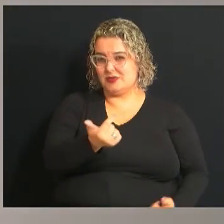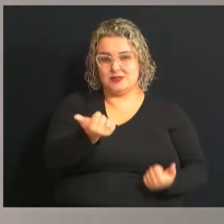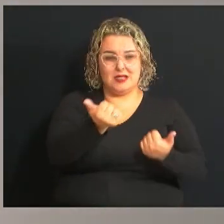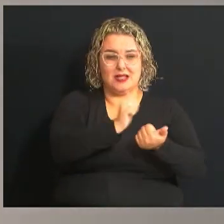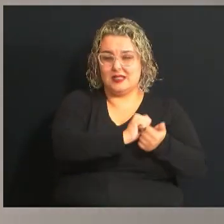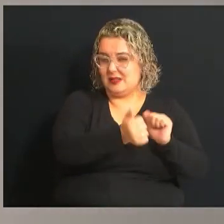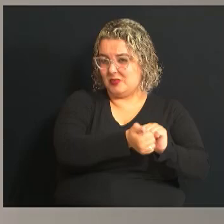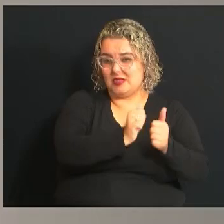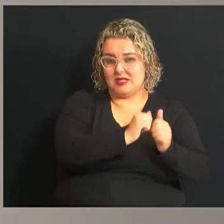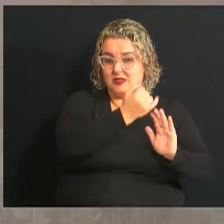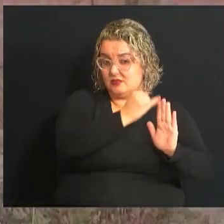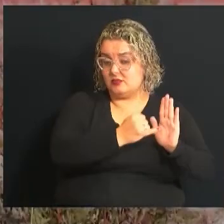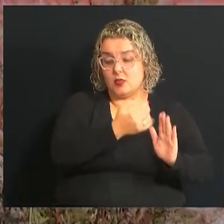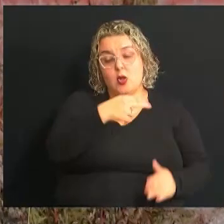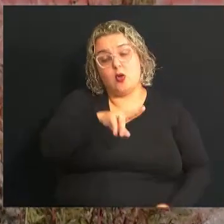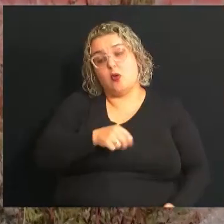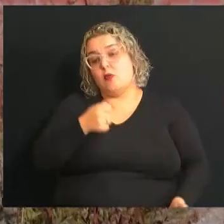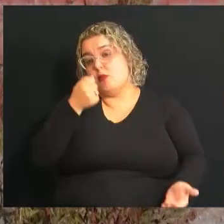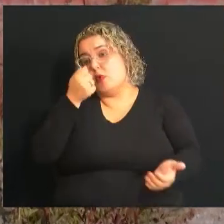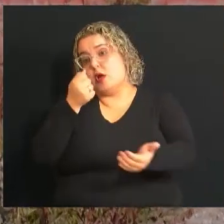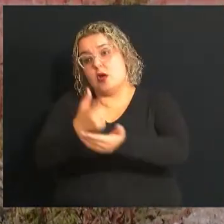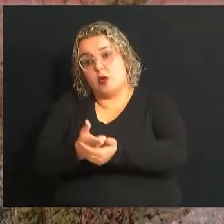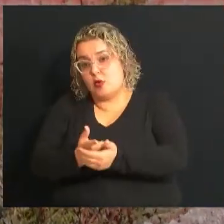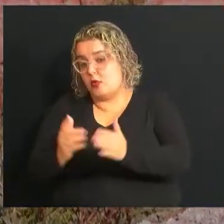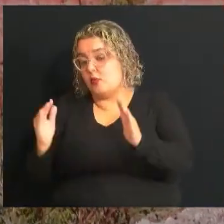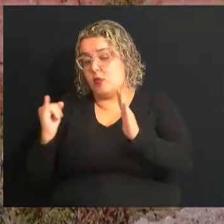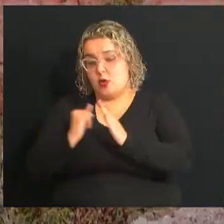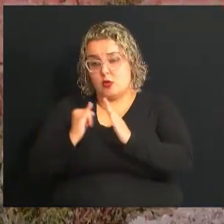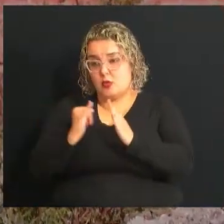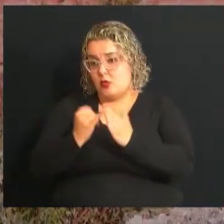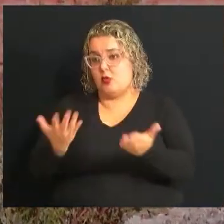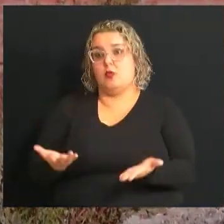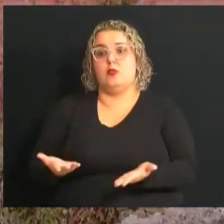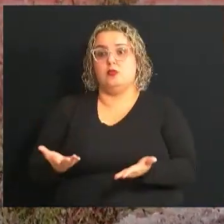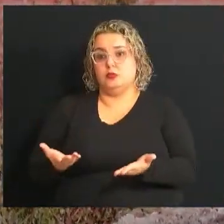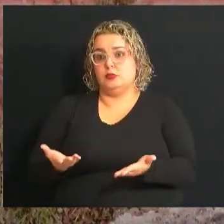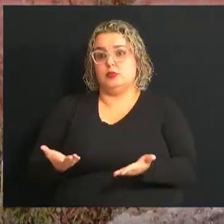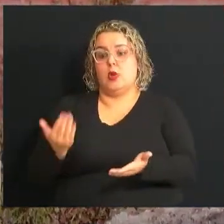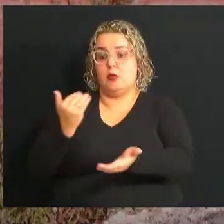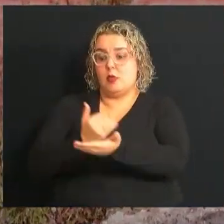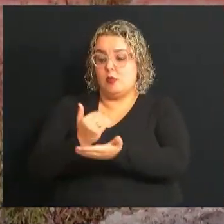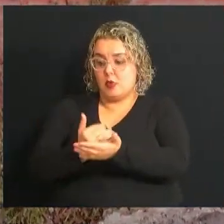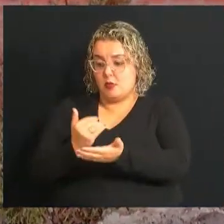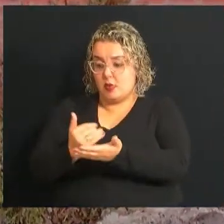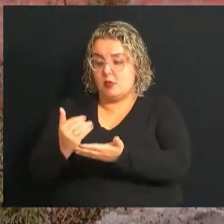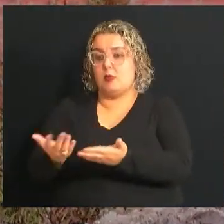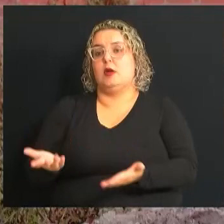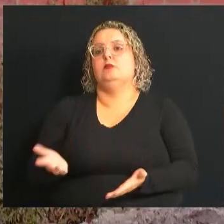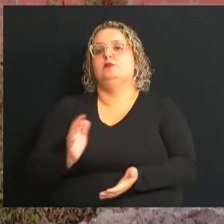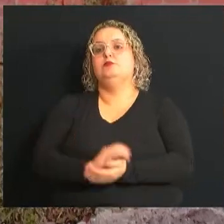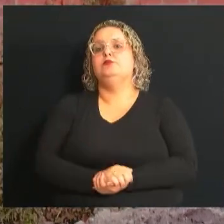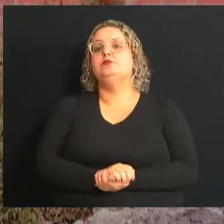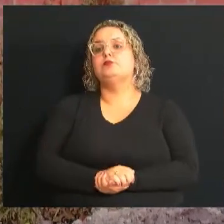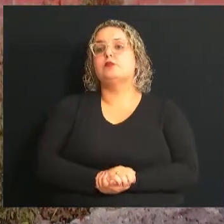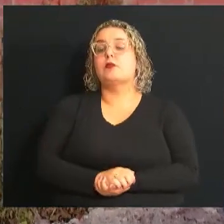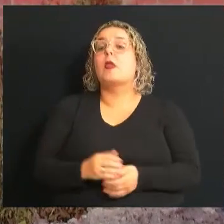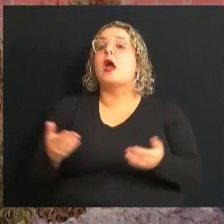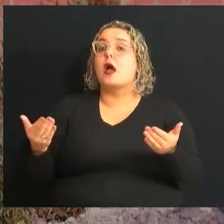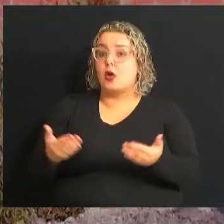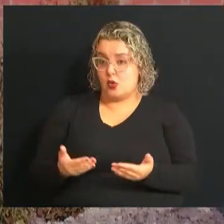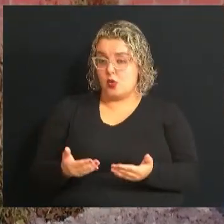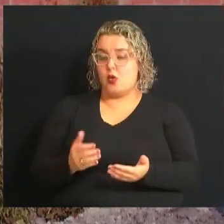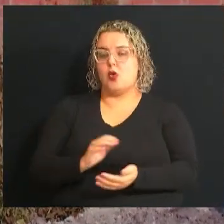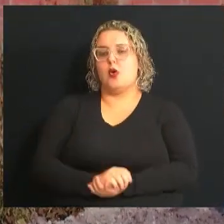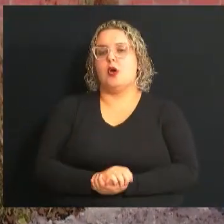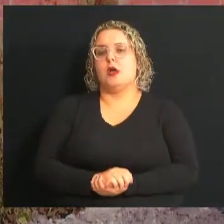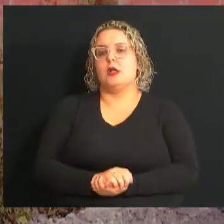ou ela vai comprar o imóvel e utilizar, né? E imobilizar esse recurso que ela tem. Agora, se